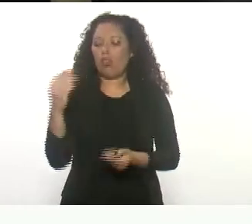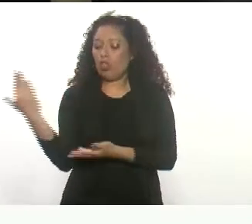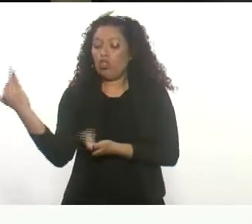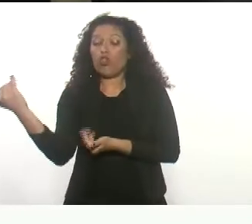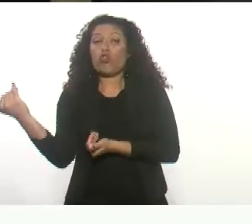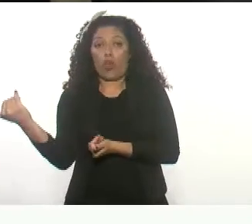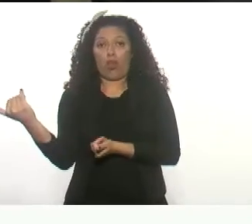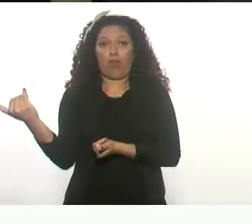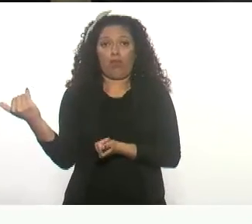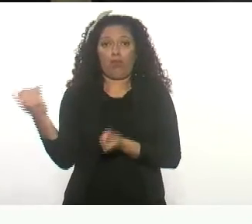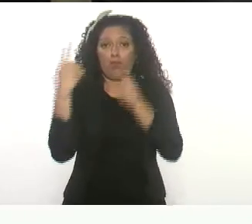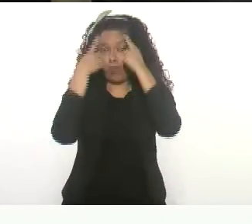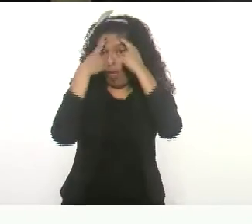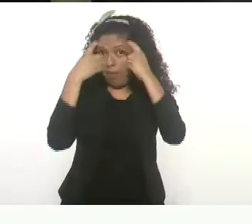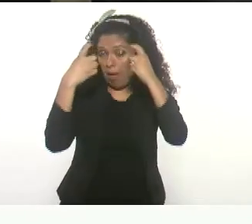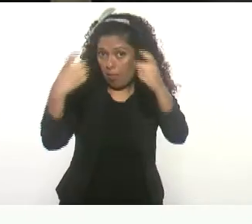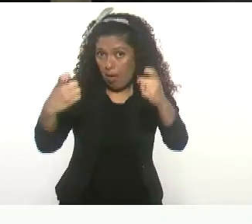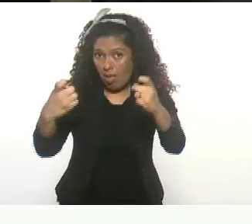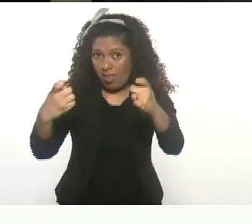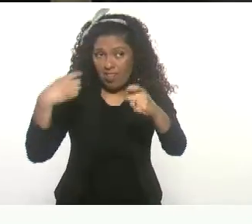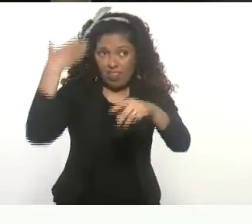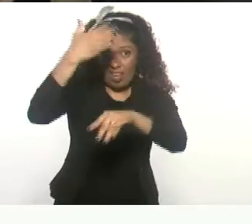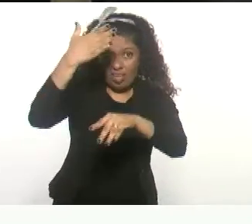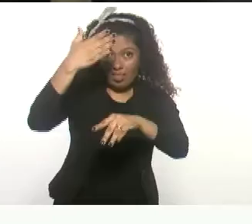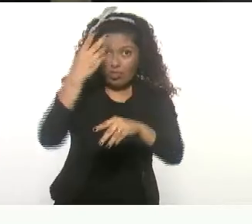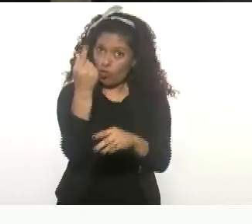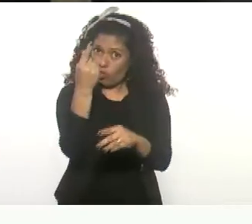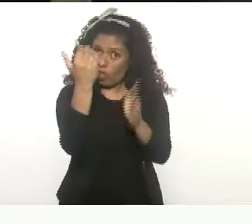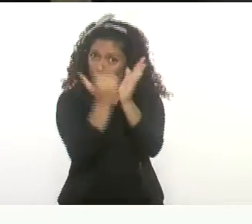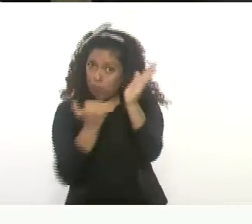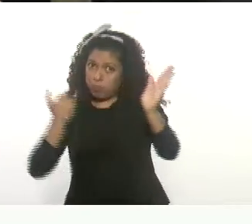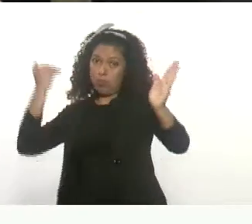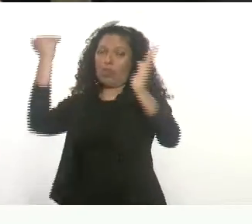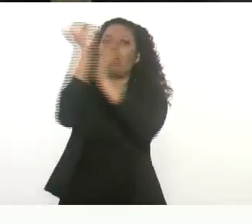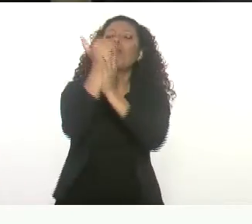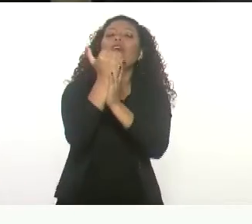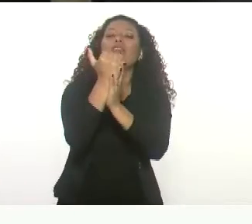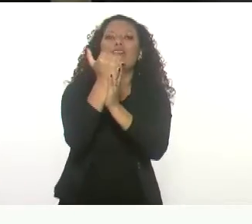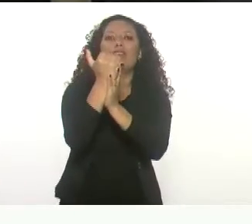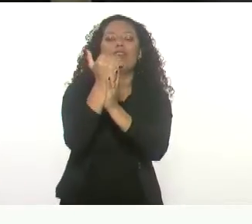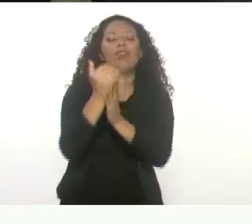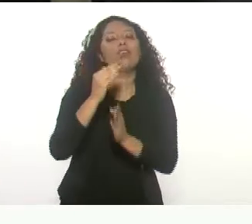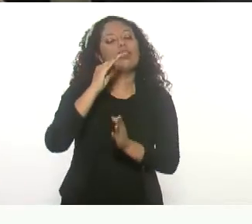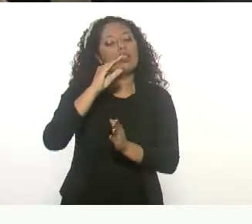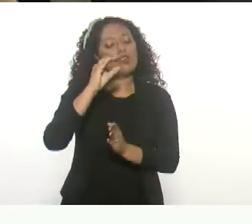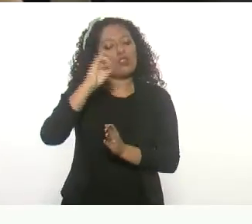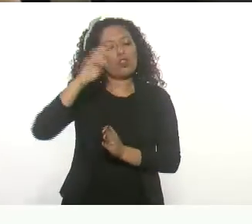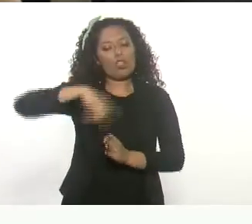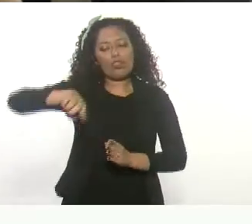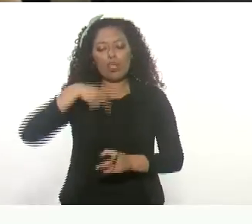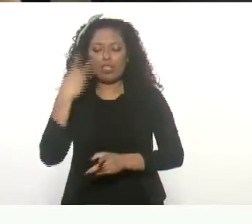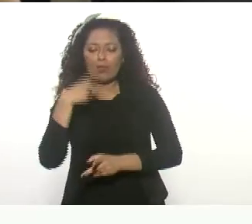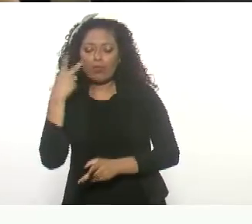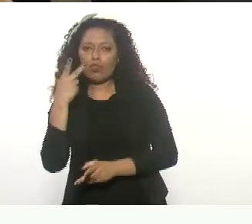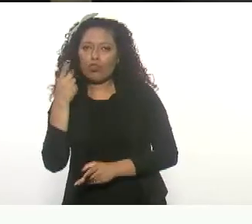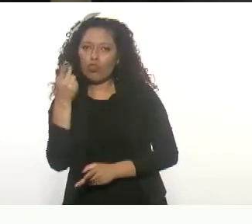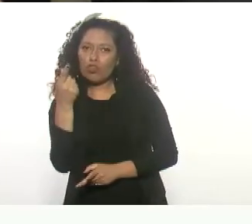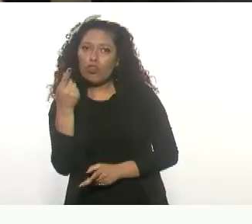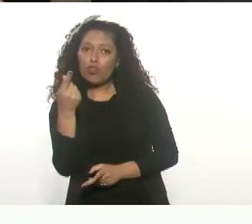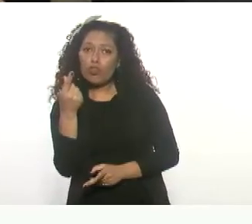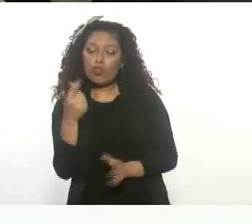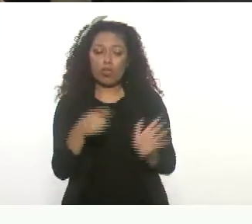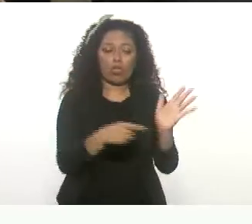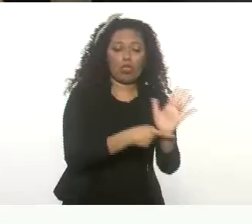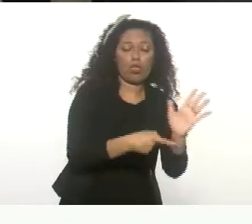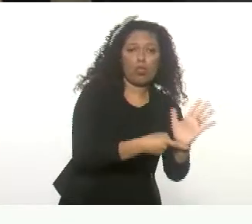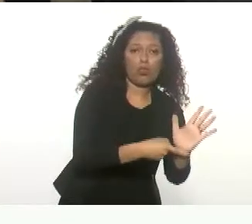criminalidade, isso gera custo. Então, quando a gente fala custo-benefício, a gente tem que também enxergar os dois lados. Sim. O que se